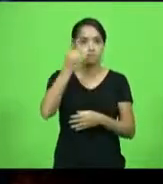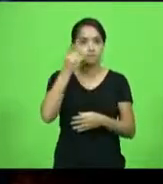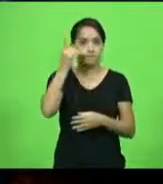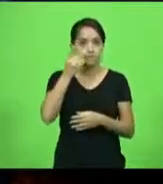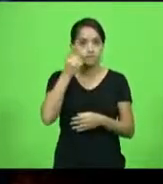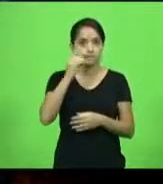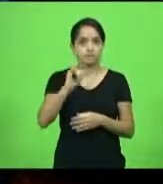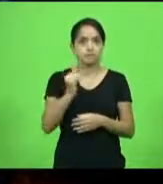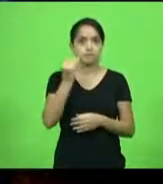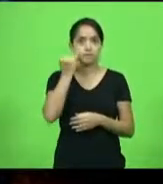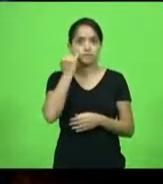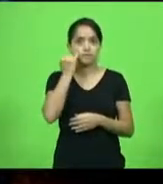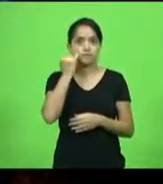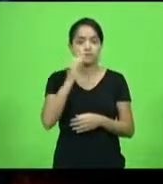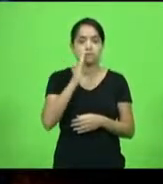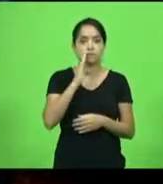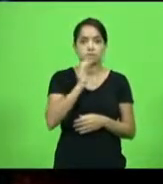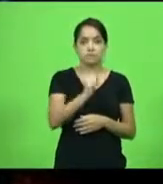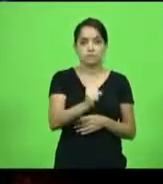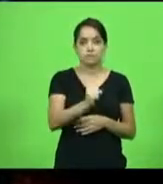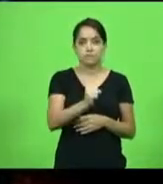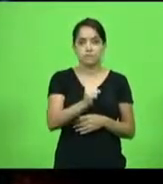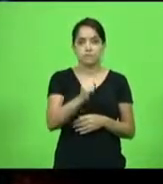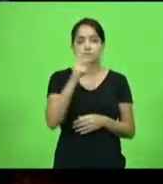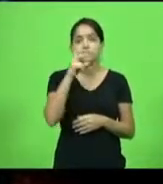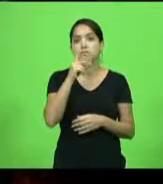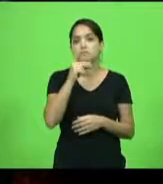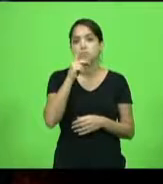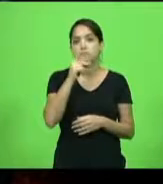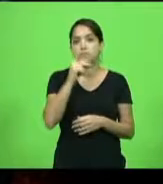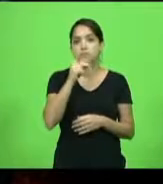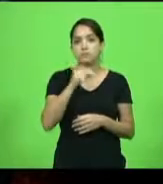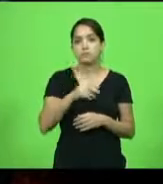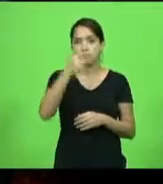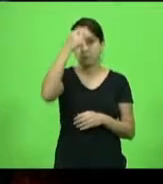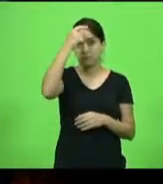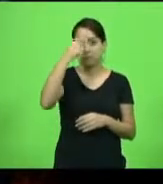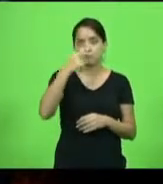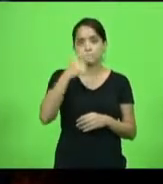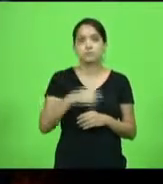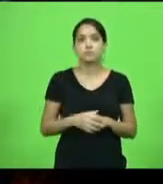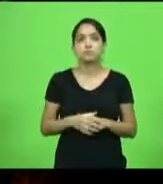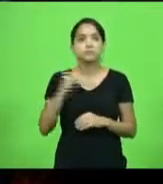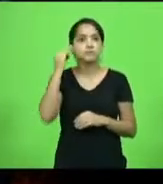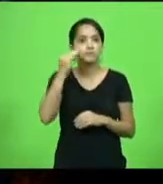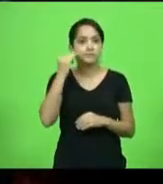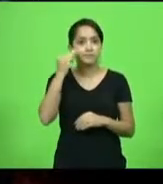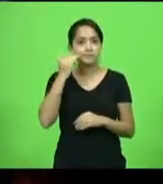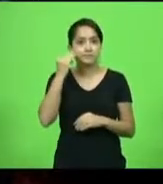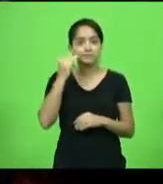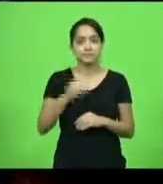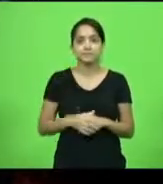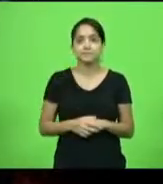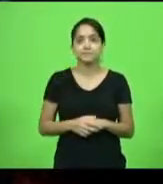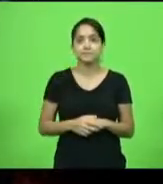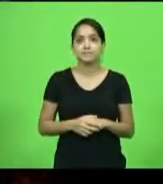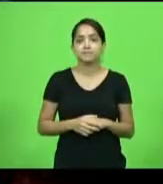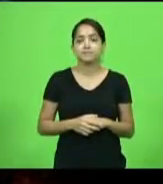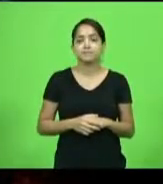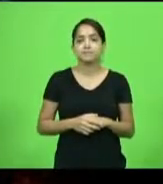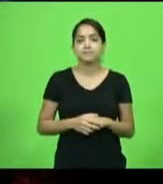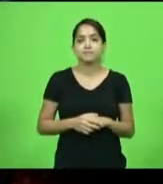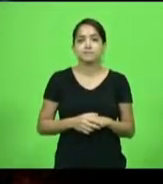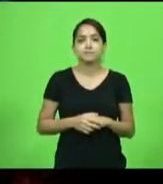Gessé Lopes, Bruno Souza, Kennedy Nunes, Maurício Machado, Maurício Clodilarque e Fernando